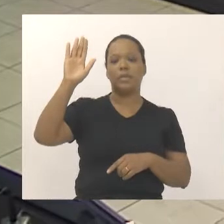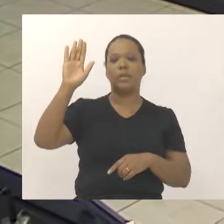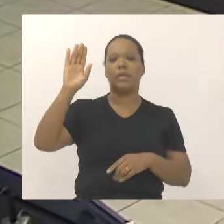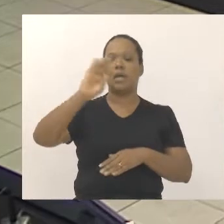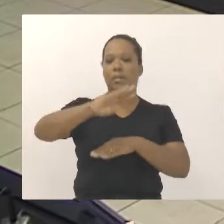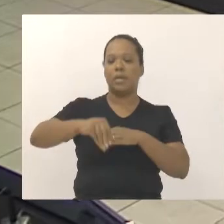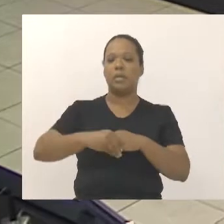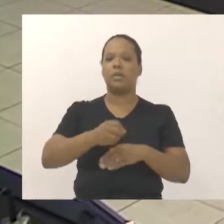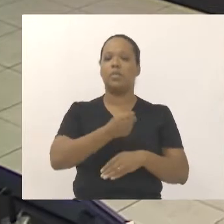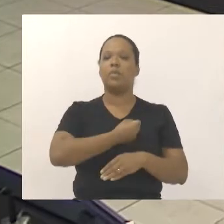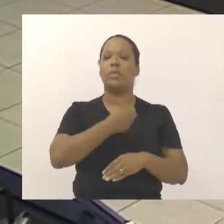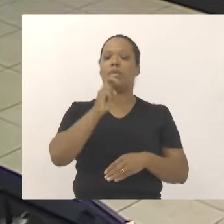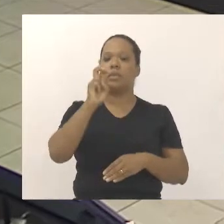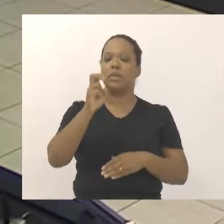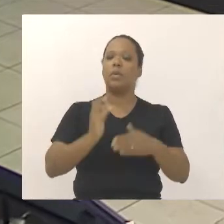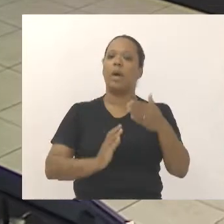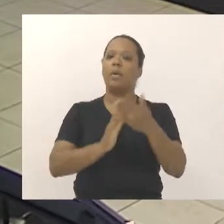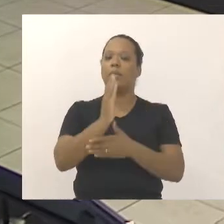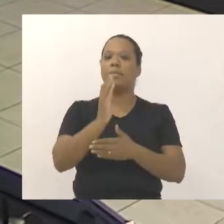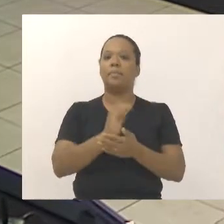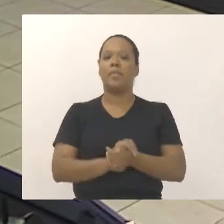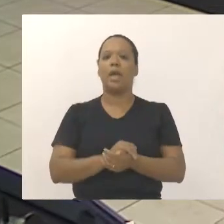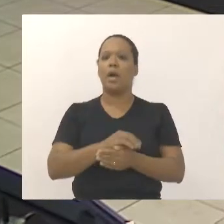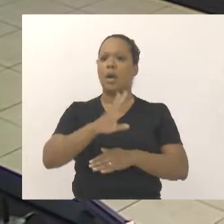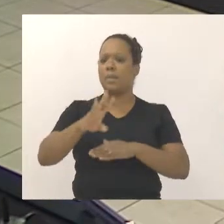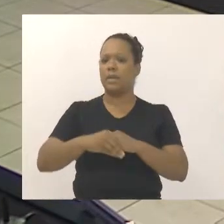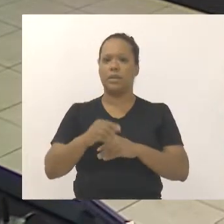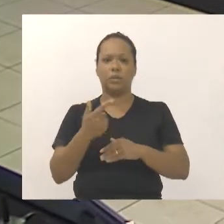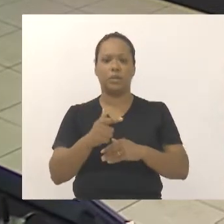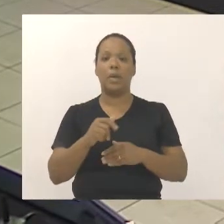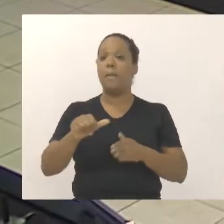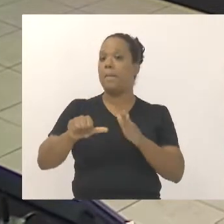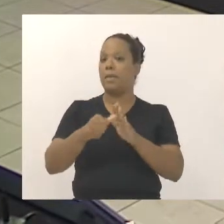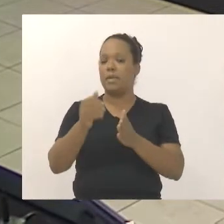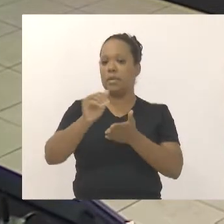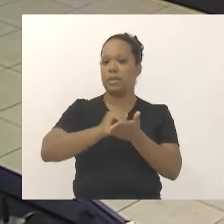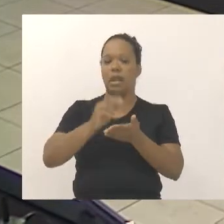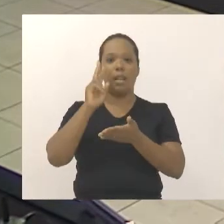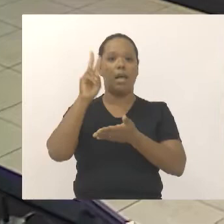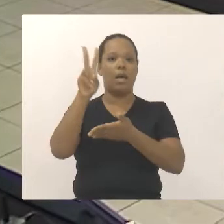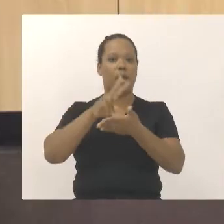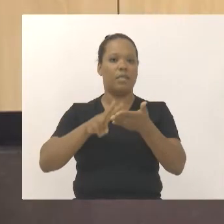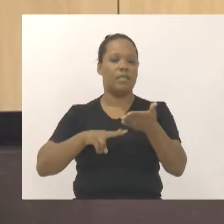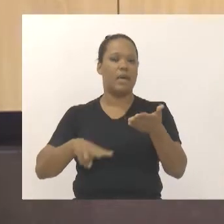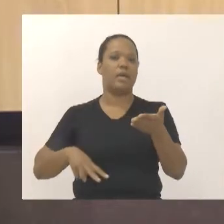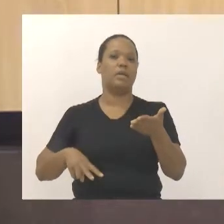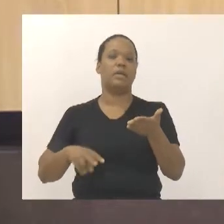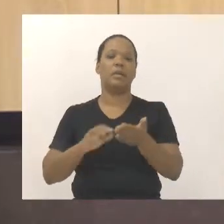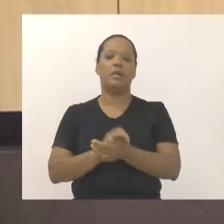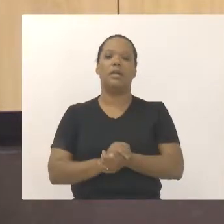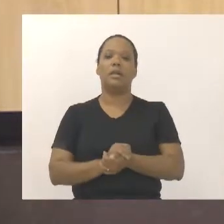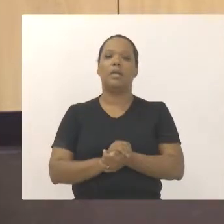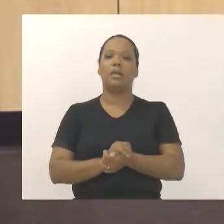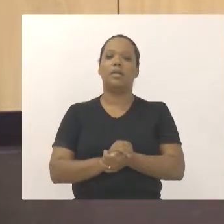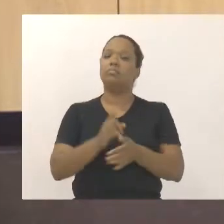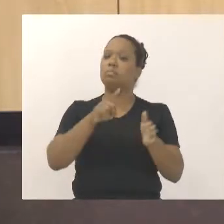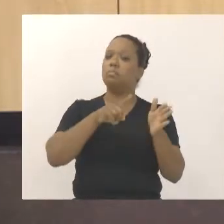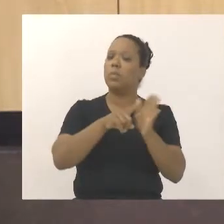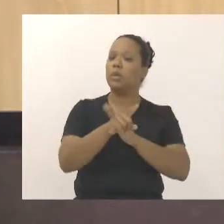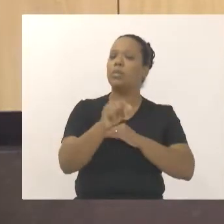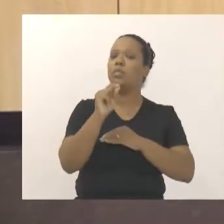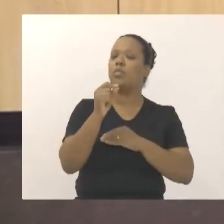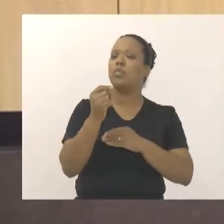aprovada. Não tendo mais emenda, peço ao primeiro secretário que proceda à votação nominal do projeto na forma